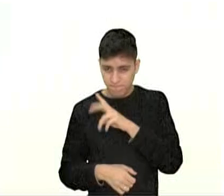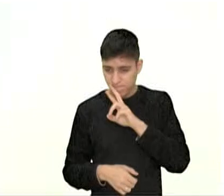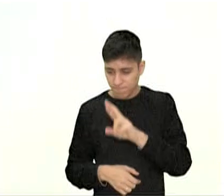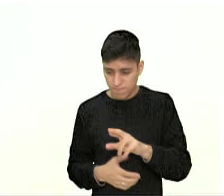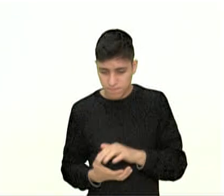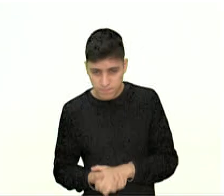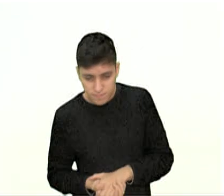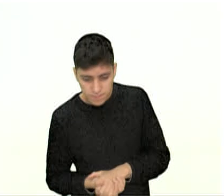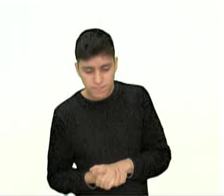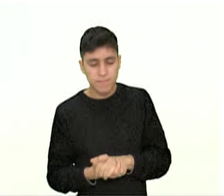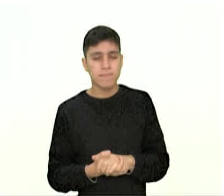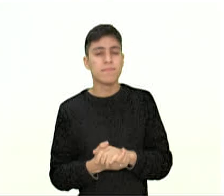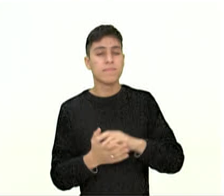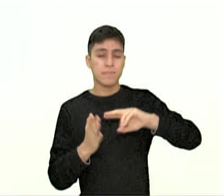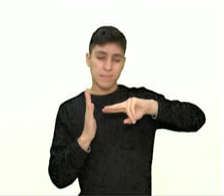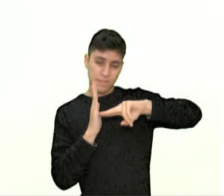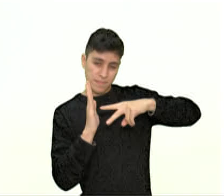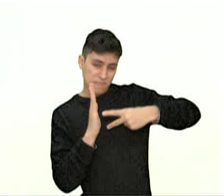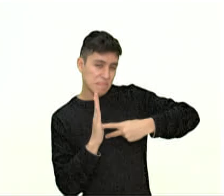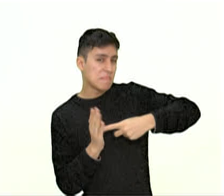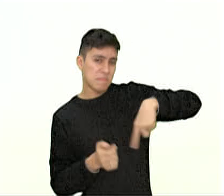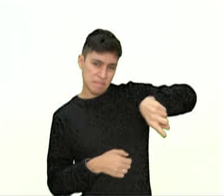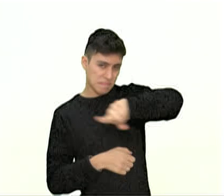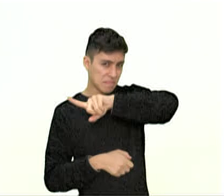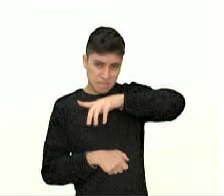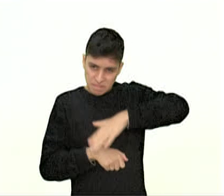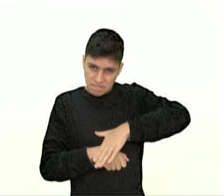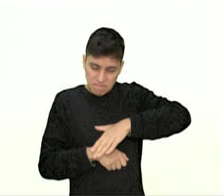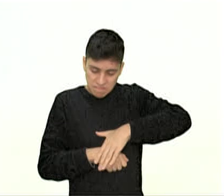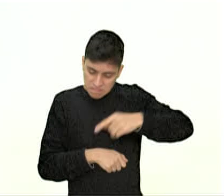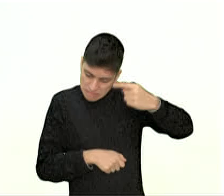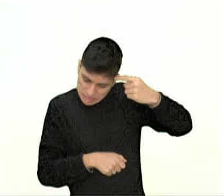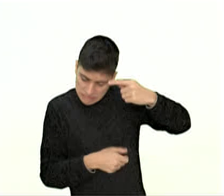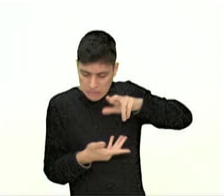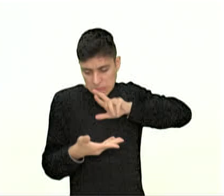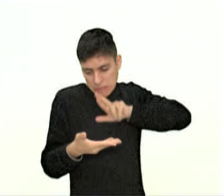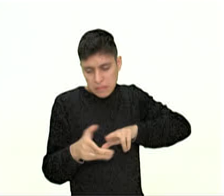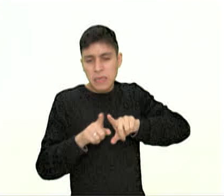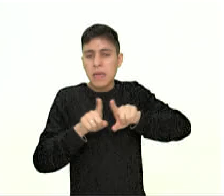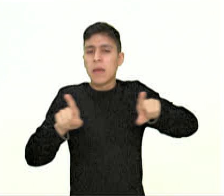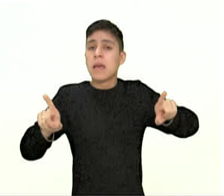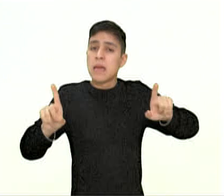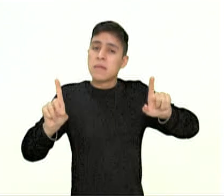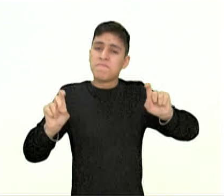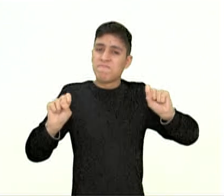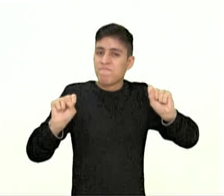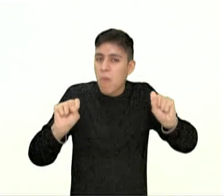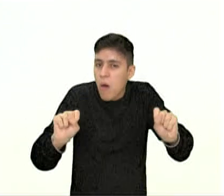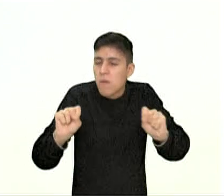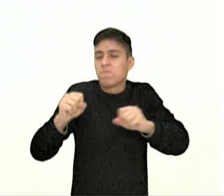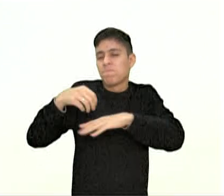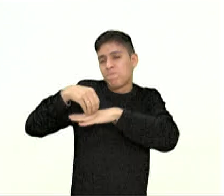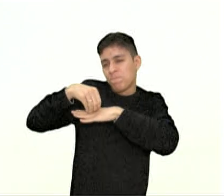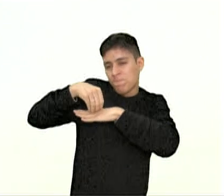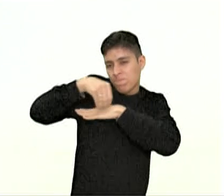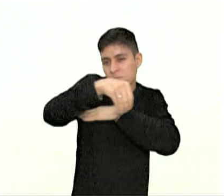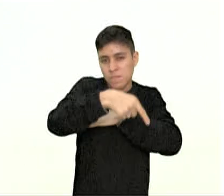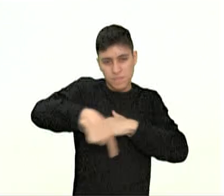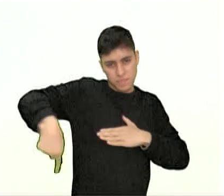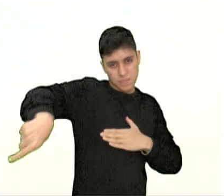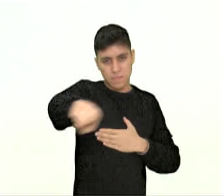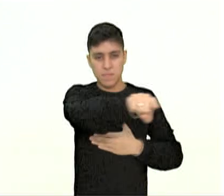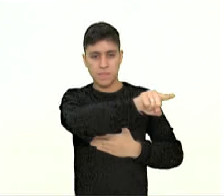Bem, é uma resposta pessoal de vocês, tá? Mas eu posso dar, de repente, aí umas dicas. Olha ali, então.